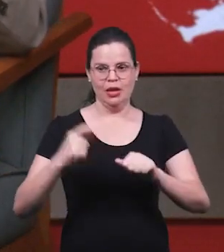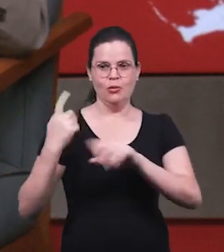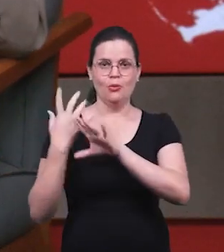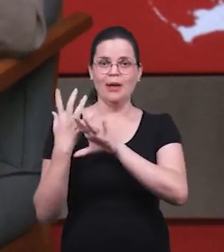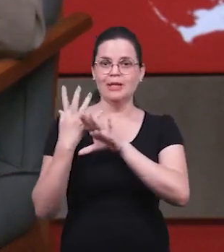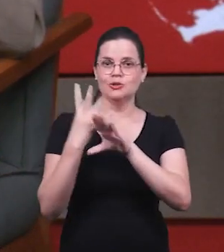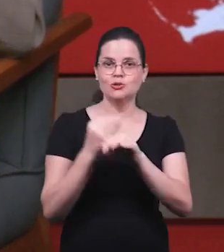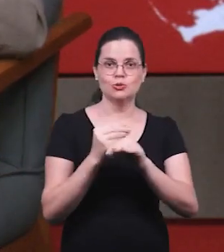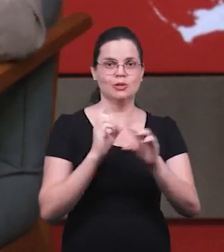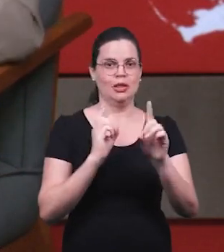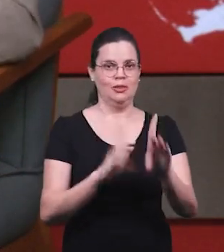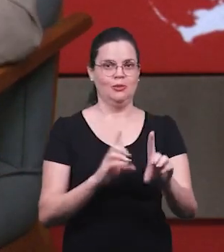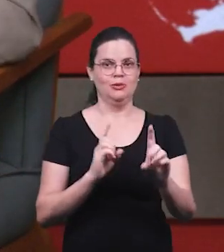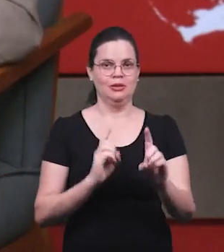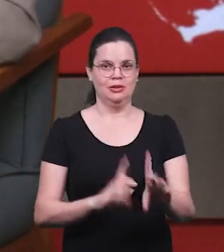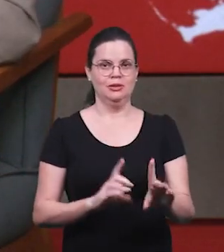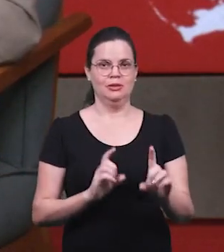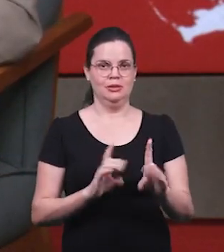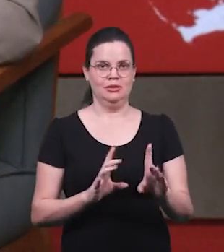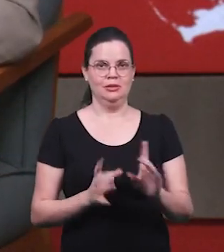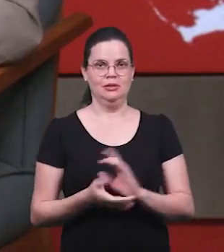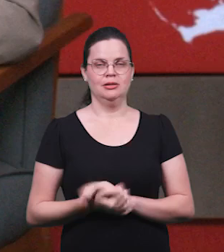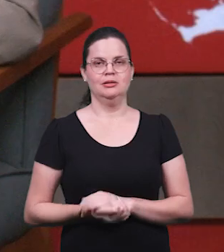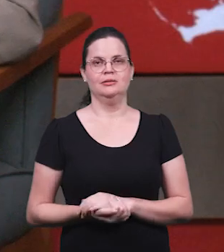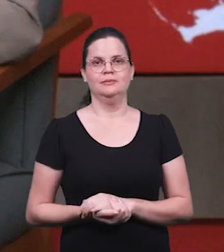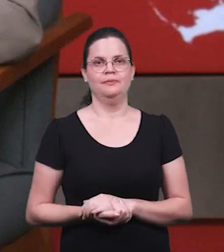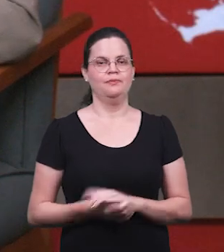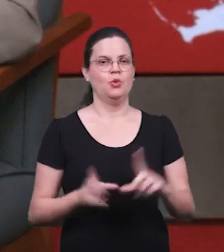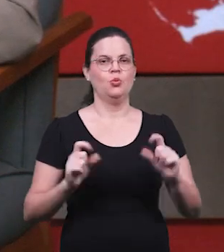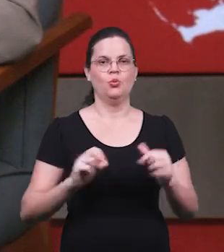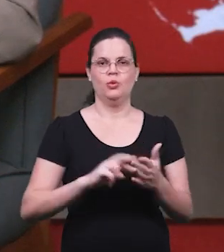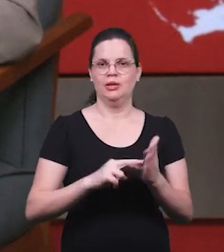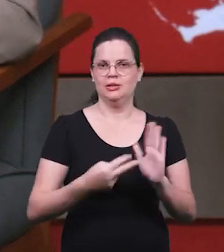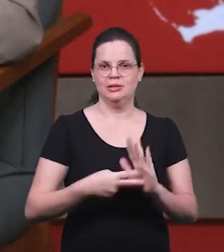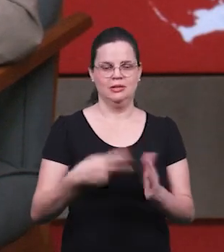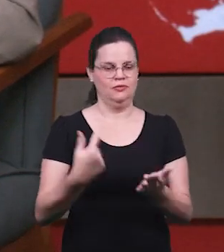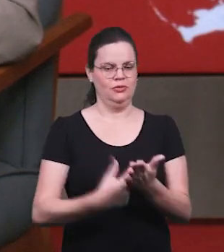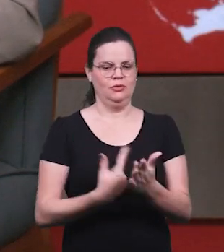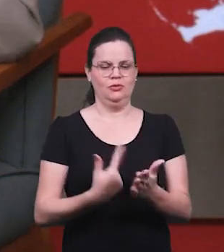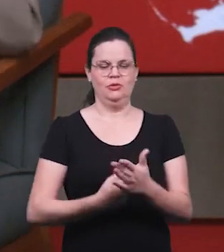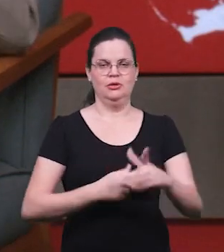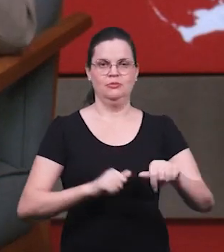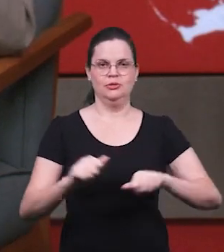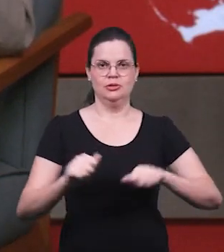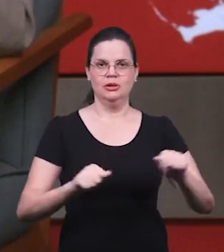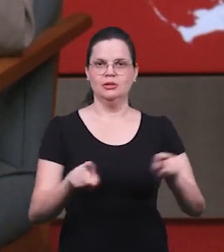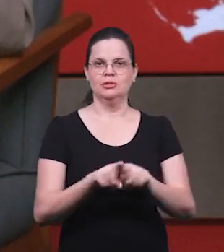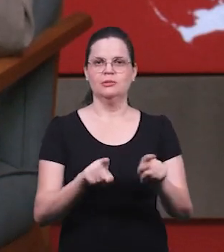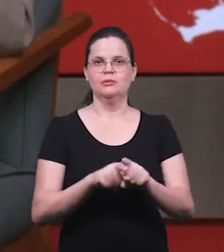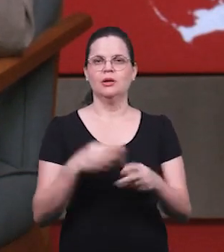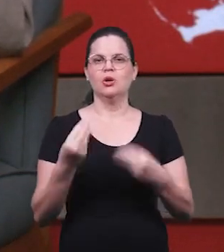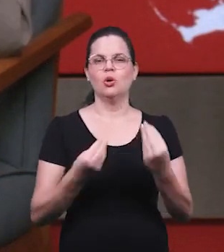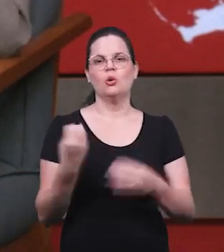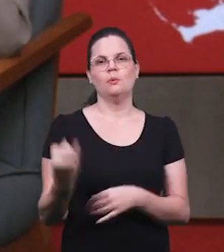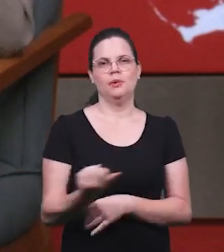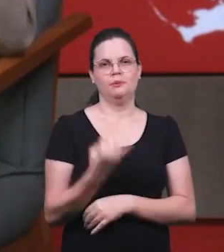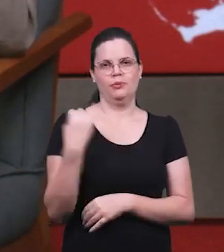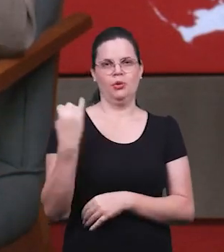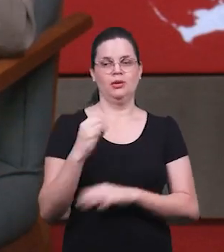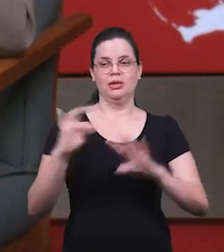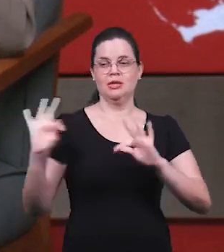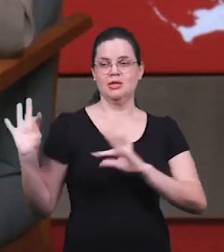um resumo doutrinário daquilo que é o livro de Atos dos Apóstolos e a importância de tudo